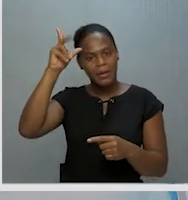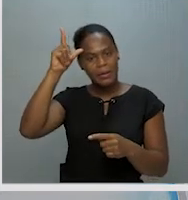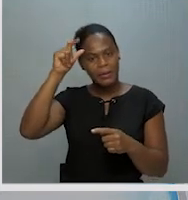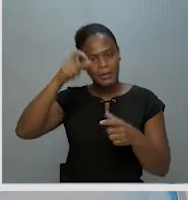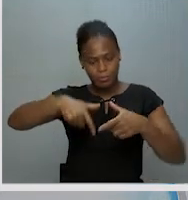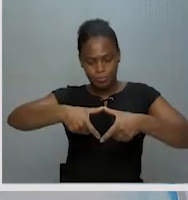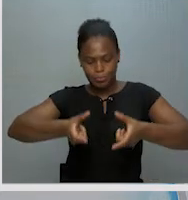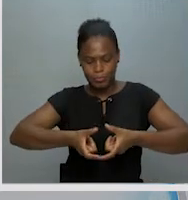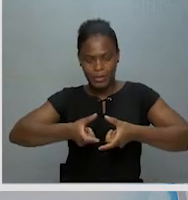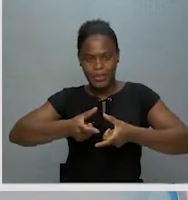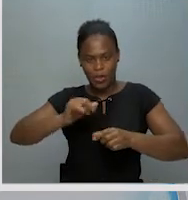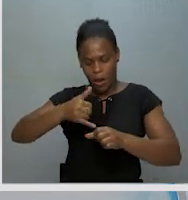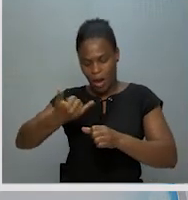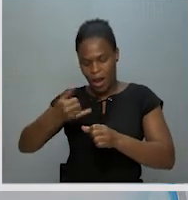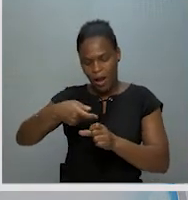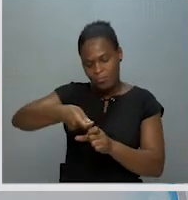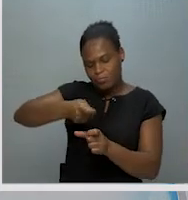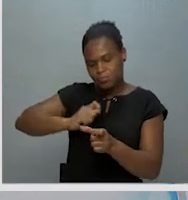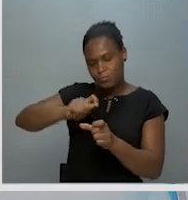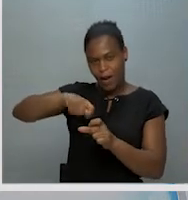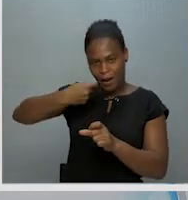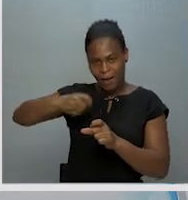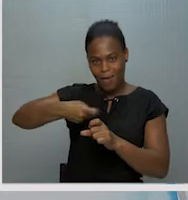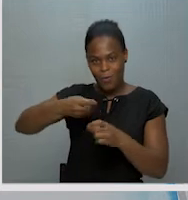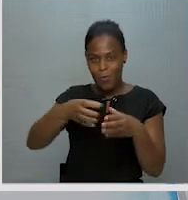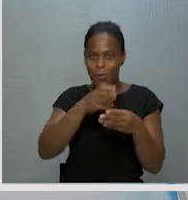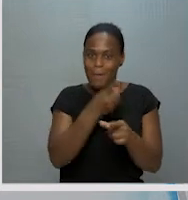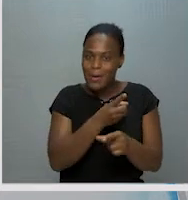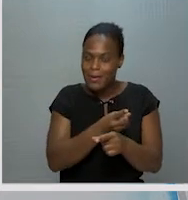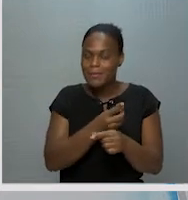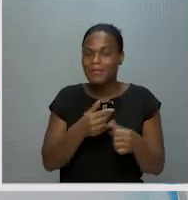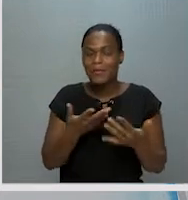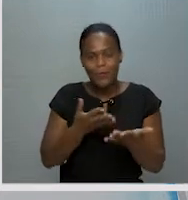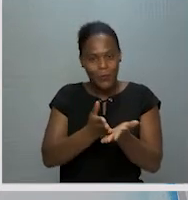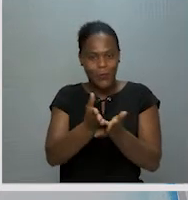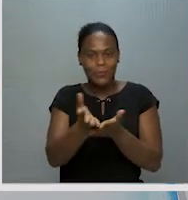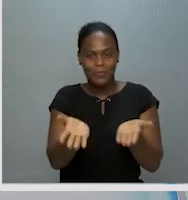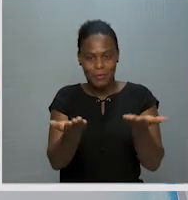o queijo e o iogurte são do mesmo grupo. Vamos avançar.